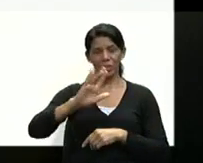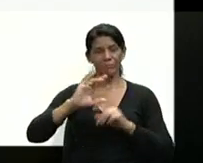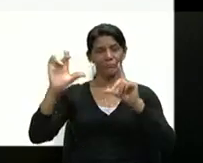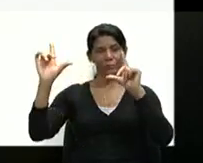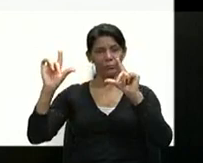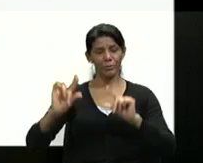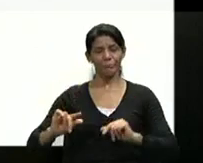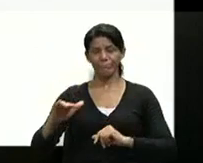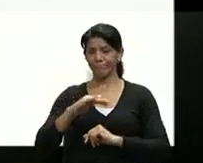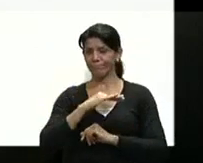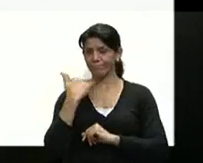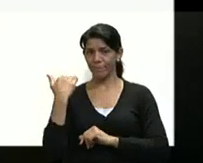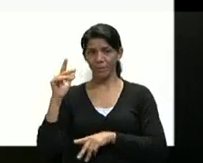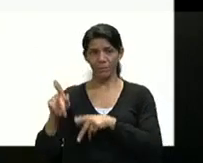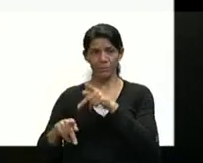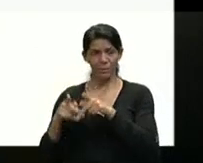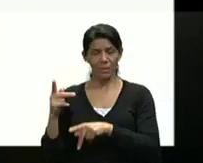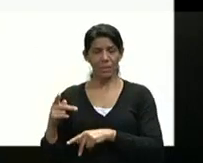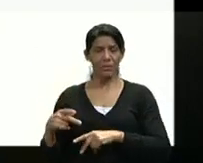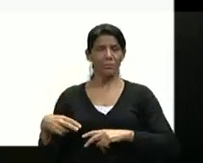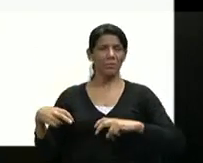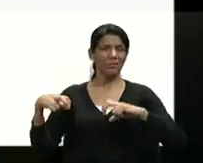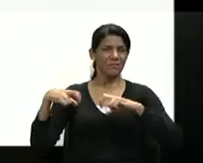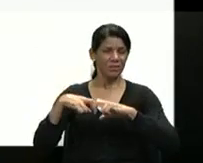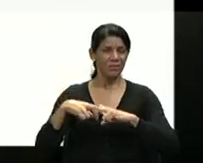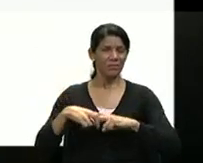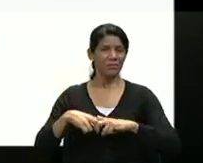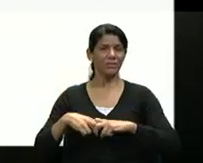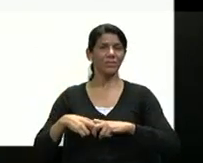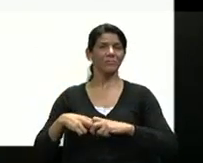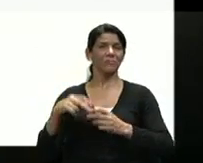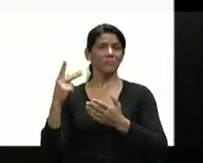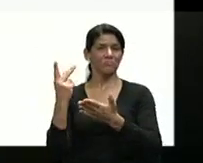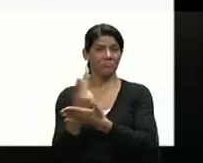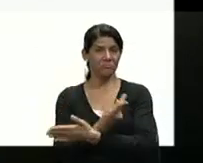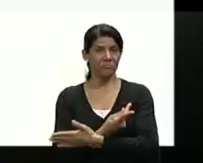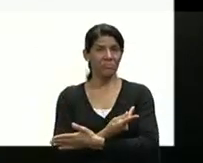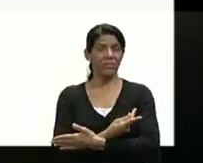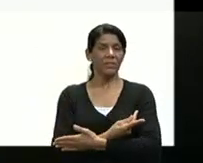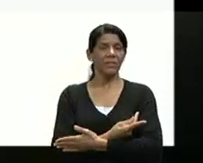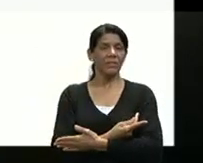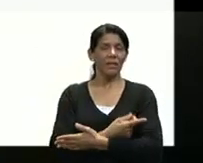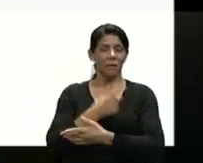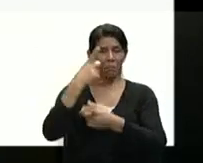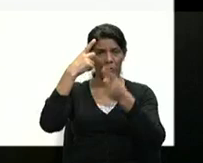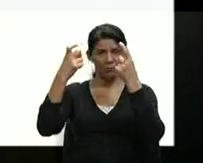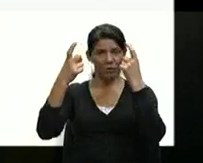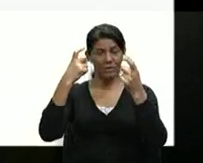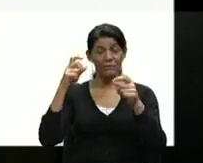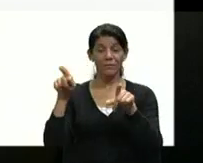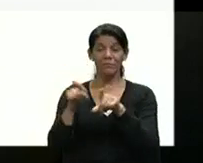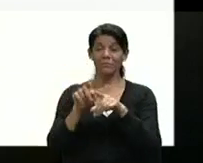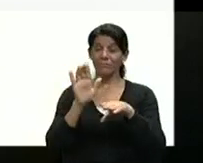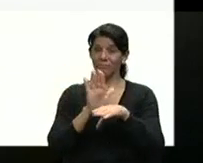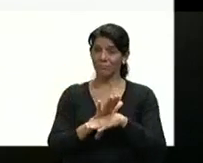da Morbimortalidade por Acidentes e Violências, através da Política Nacional da Promoção de